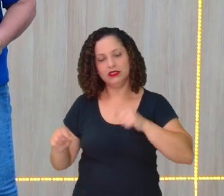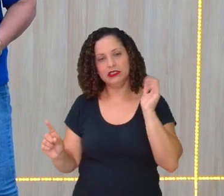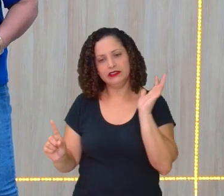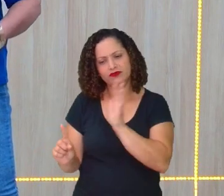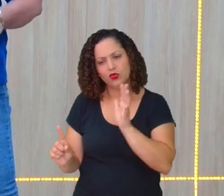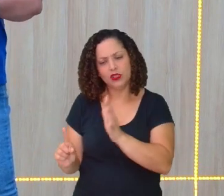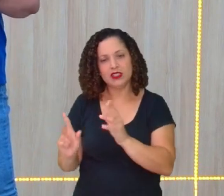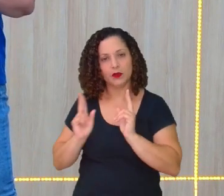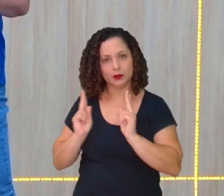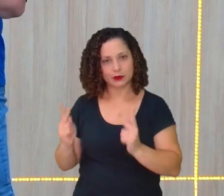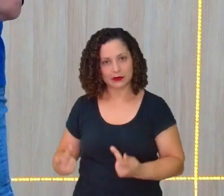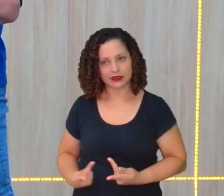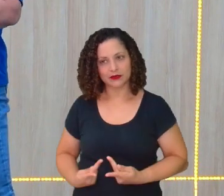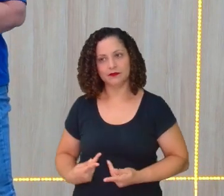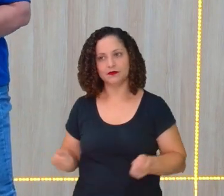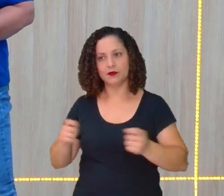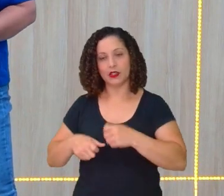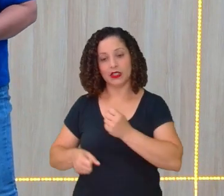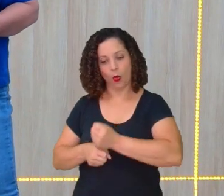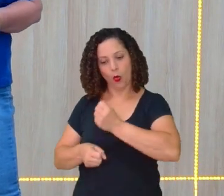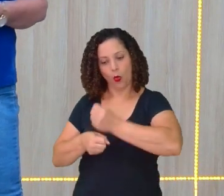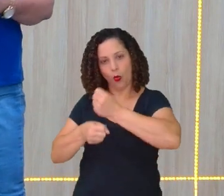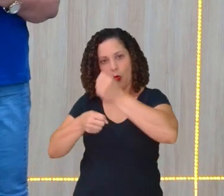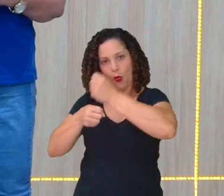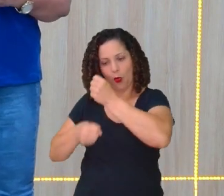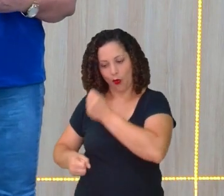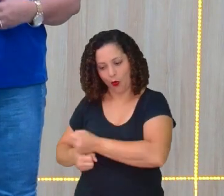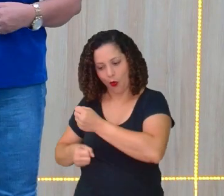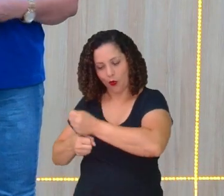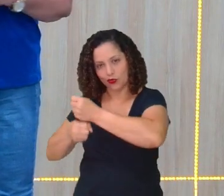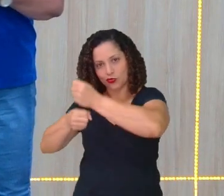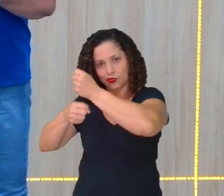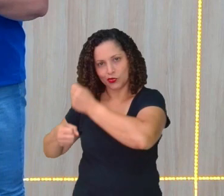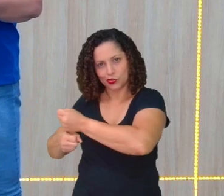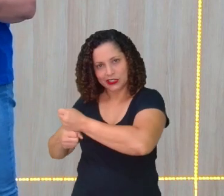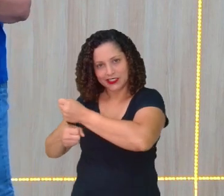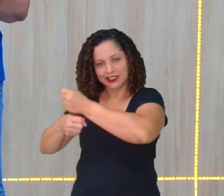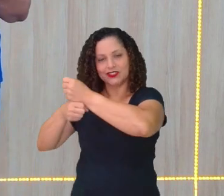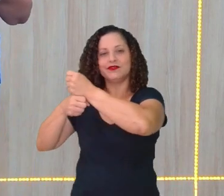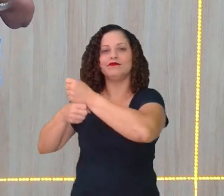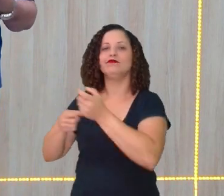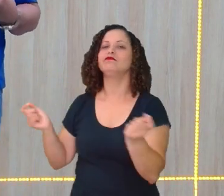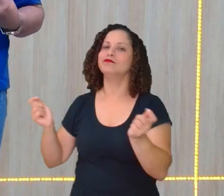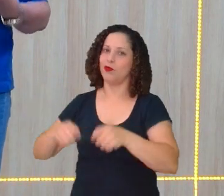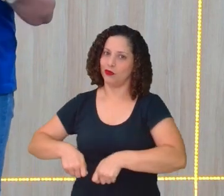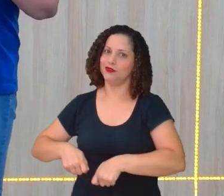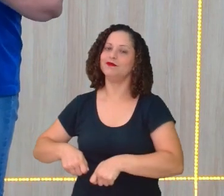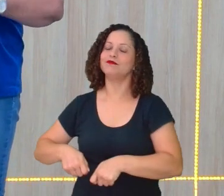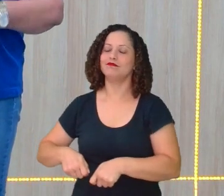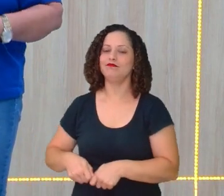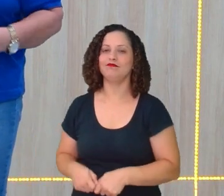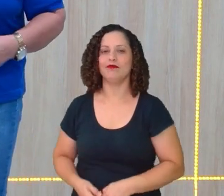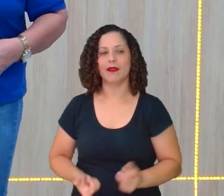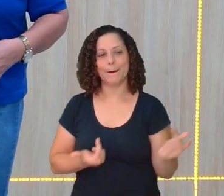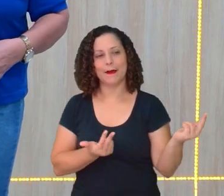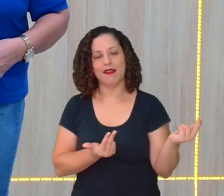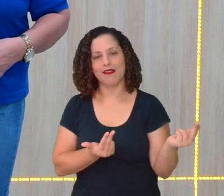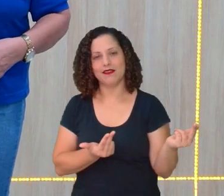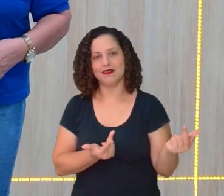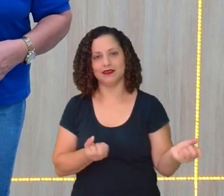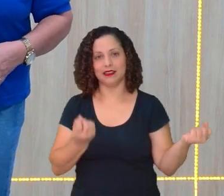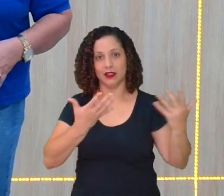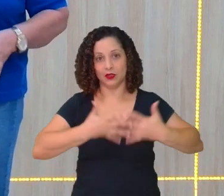modificadas, né? Elas podem ser construídas, elas podem até mesmo ser imitadas, as paisagens naturais, dentro da